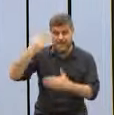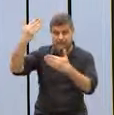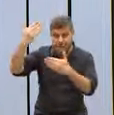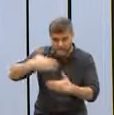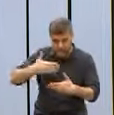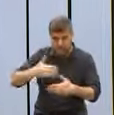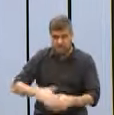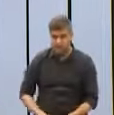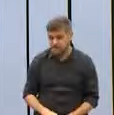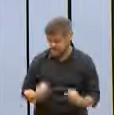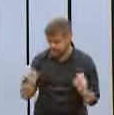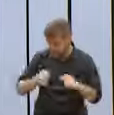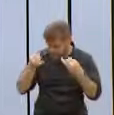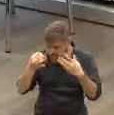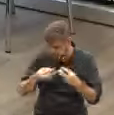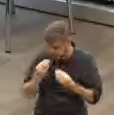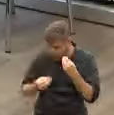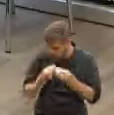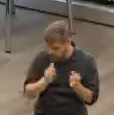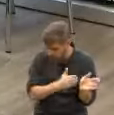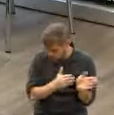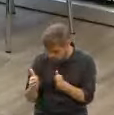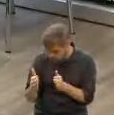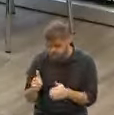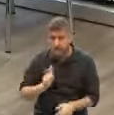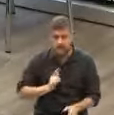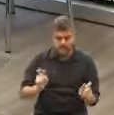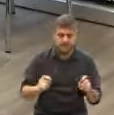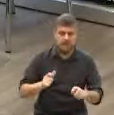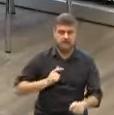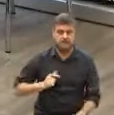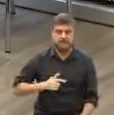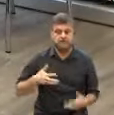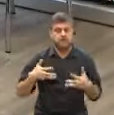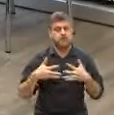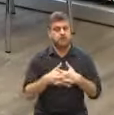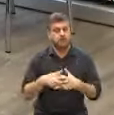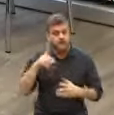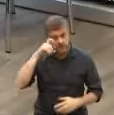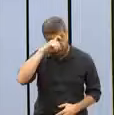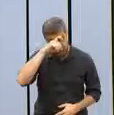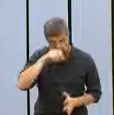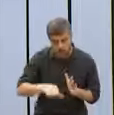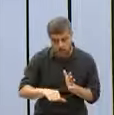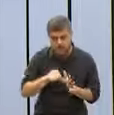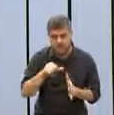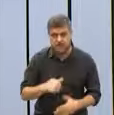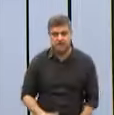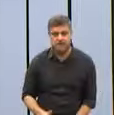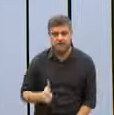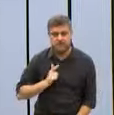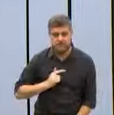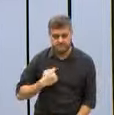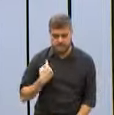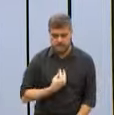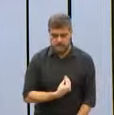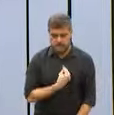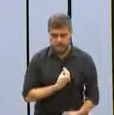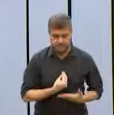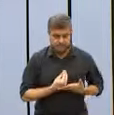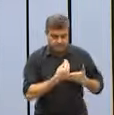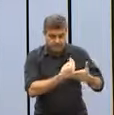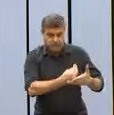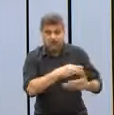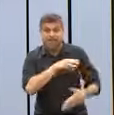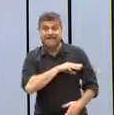pela prova, porque é um processo, não sei até se eu tenho oportunidade de poder falar. Fique à vontade. É um processo muito complexo. Primeira etapa, a gente entrega a